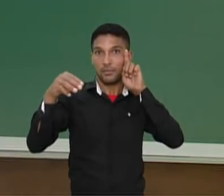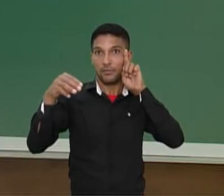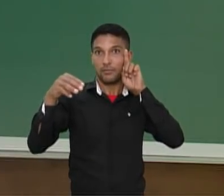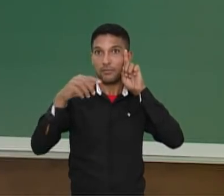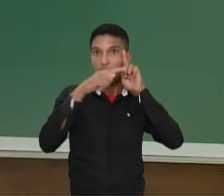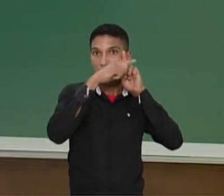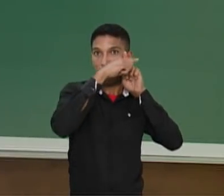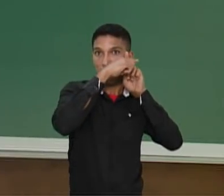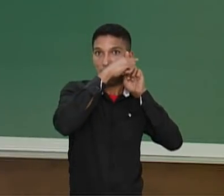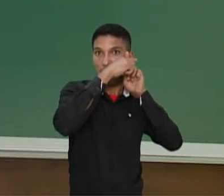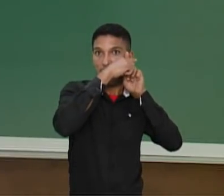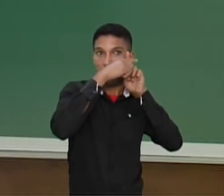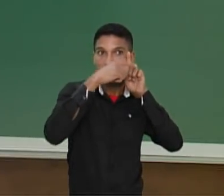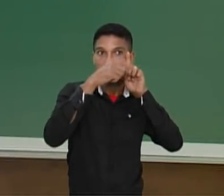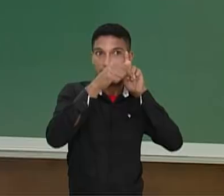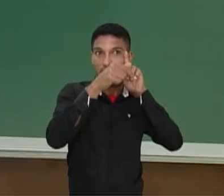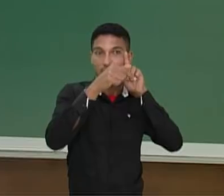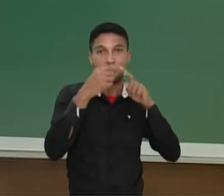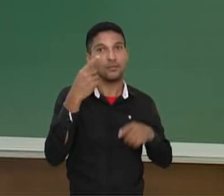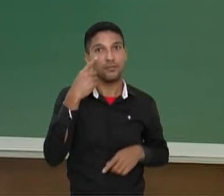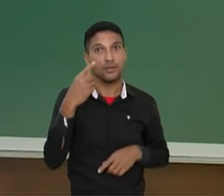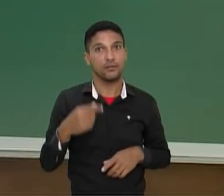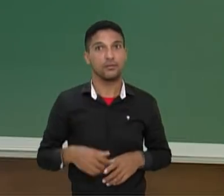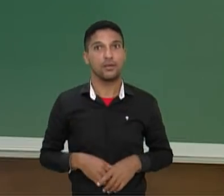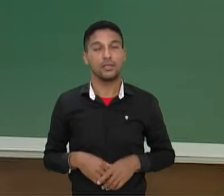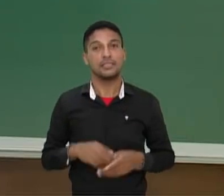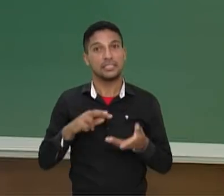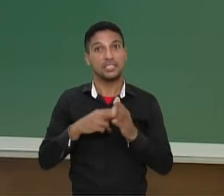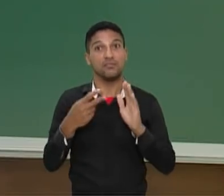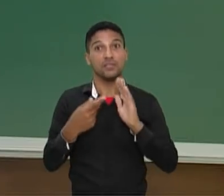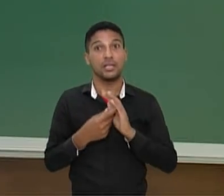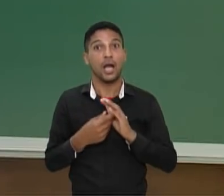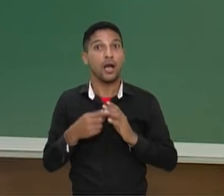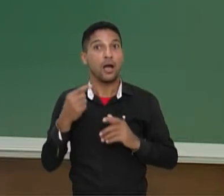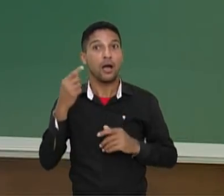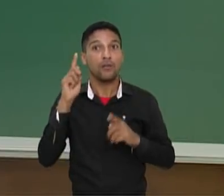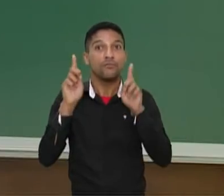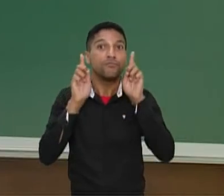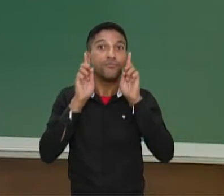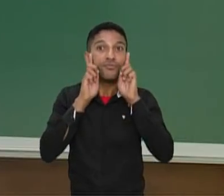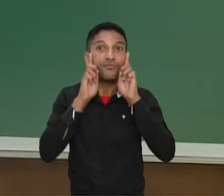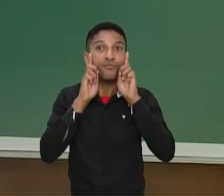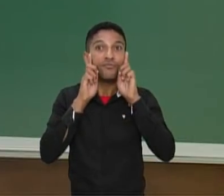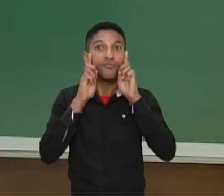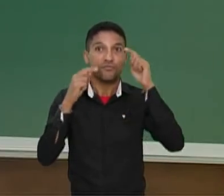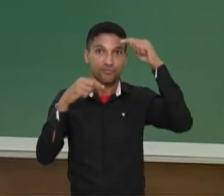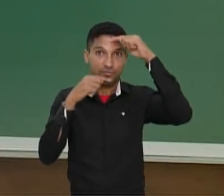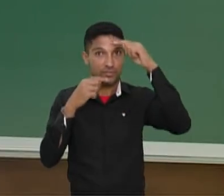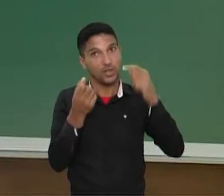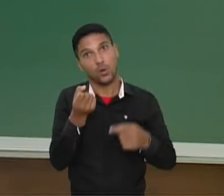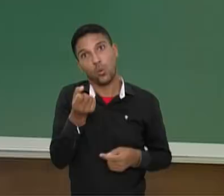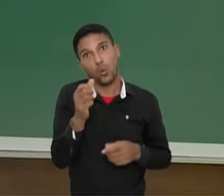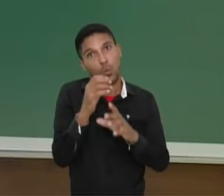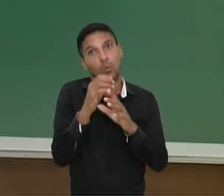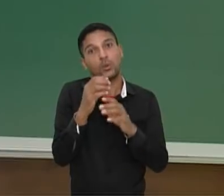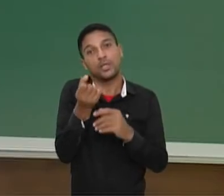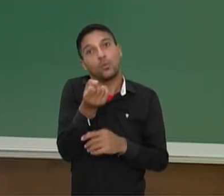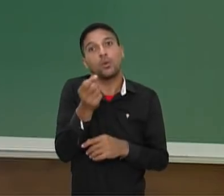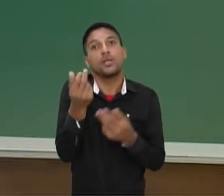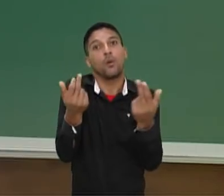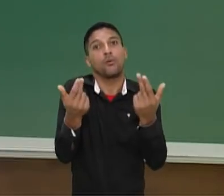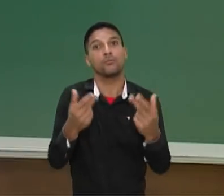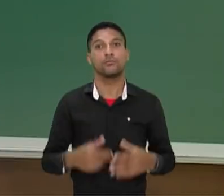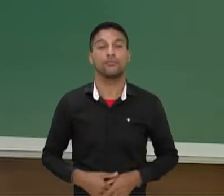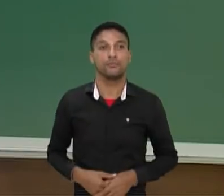área, e o valor numérico dessa expressão quando m é igual a 4. Então, no final, depois que eu fizer toda a área, eu vou calcular,